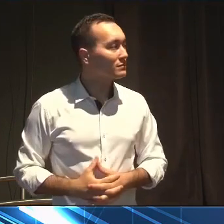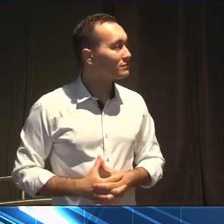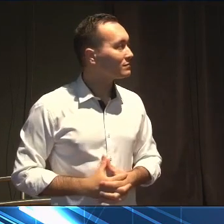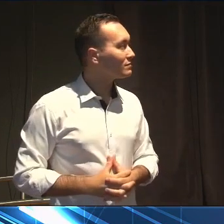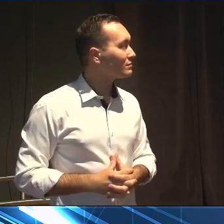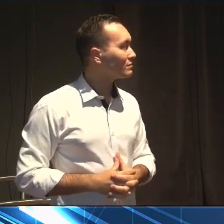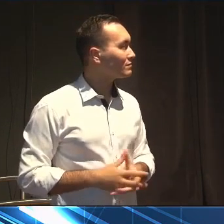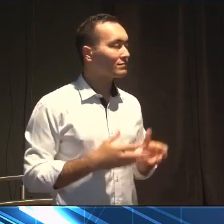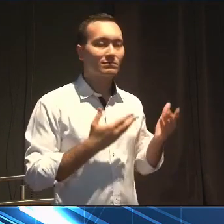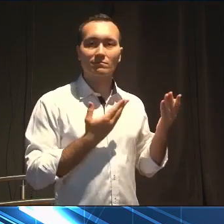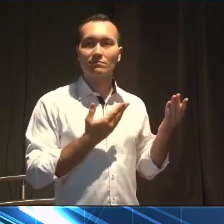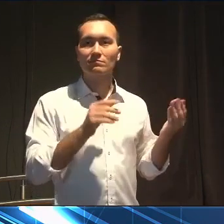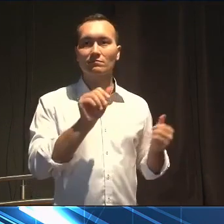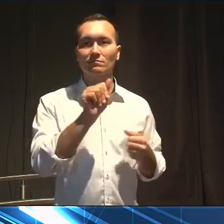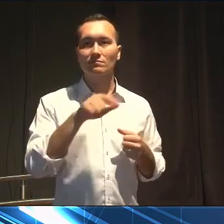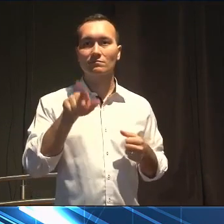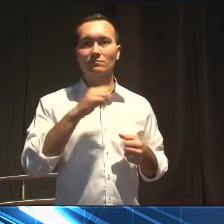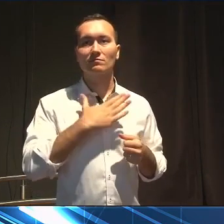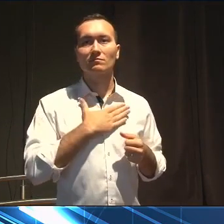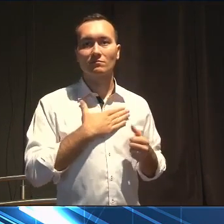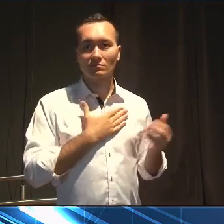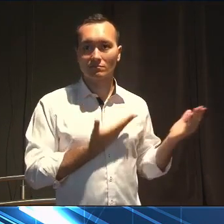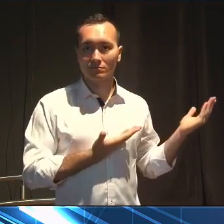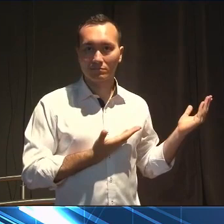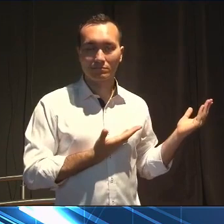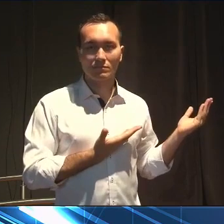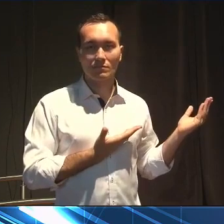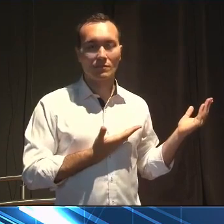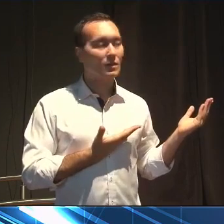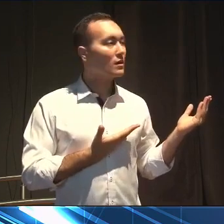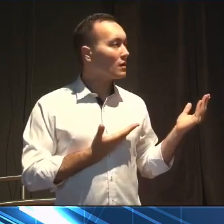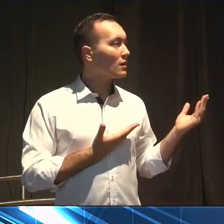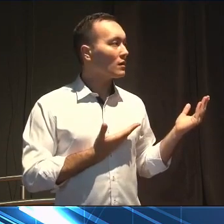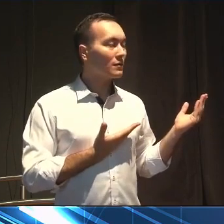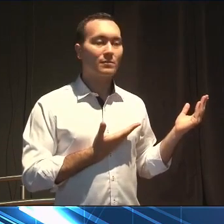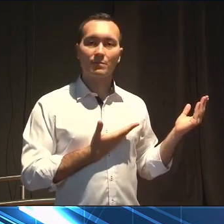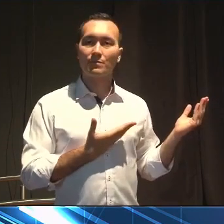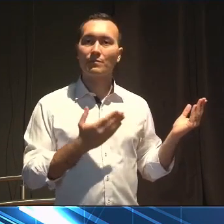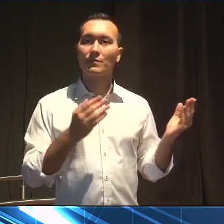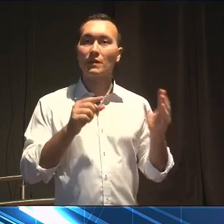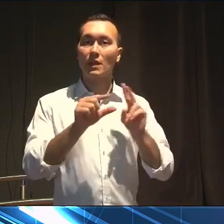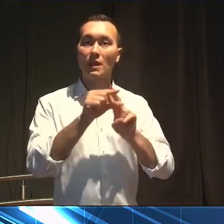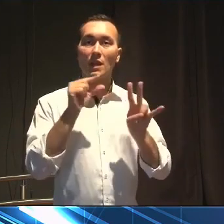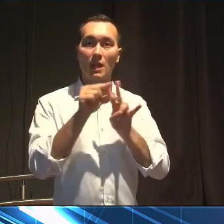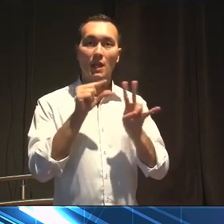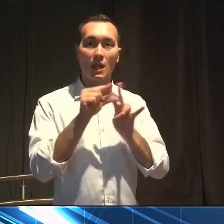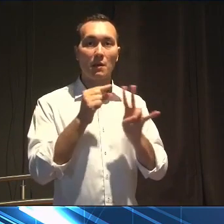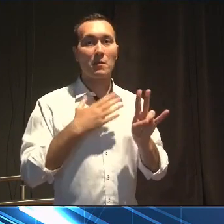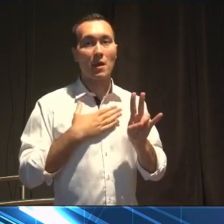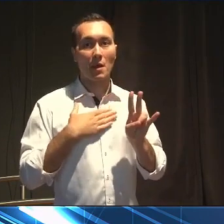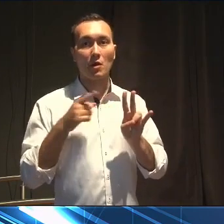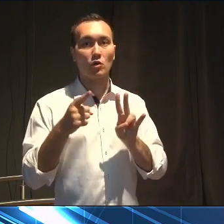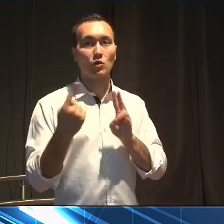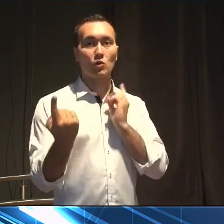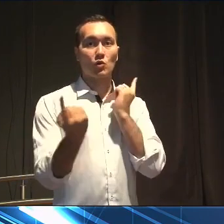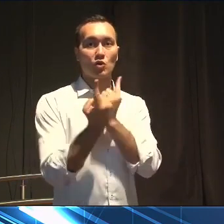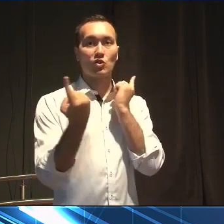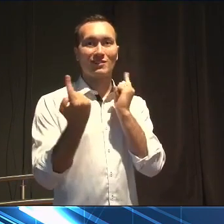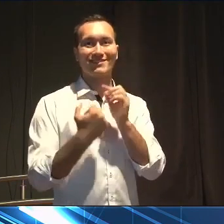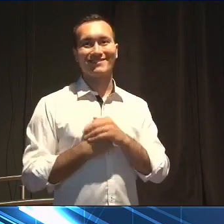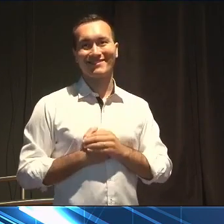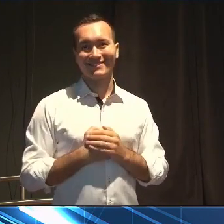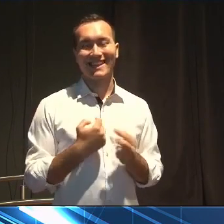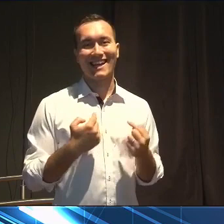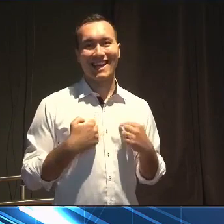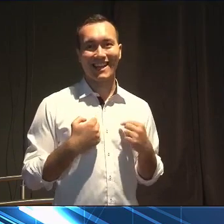informações, está ali meu e-mail. O jeito mais fácil de me encontrar, galera, é LinkedIn. Então é só procurar Jomar Silva ou Homem Beat